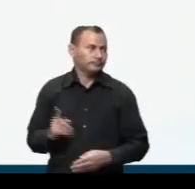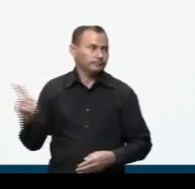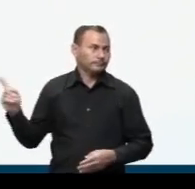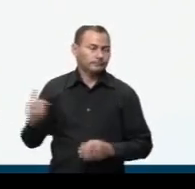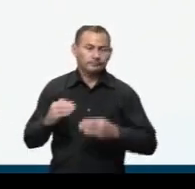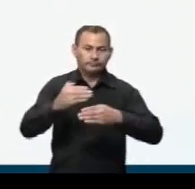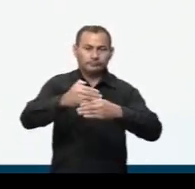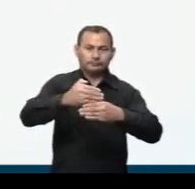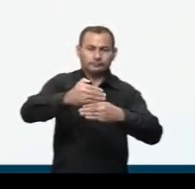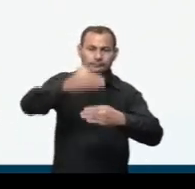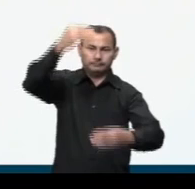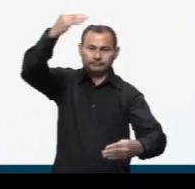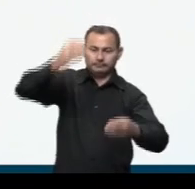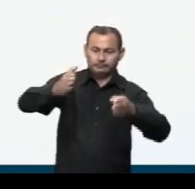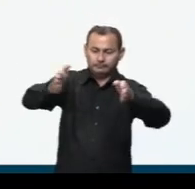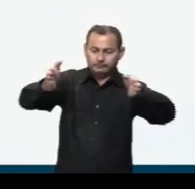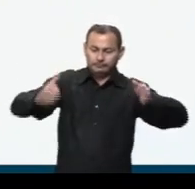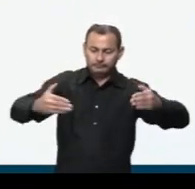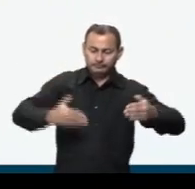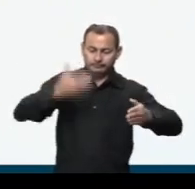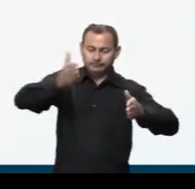essa construção aqui.